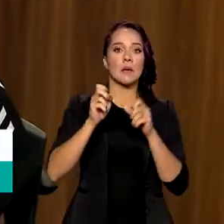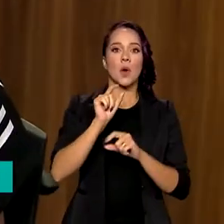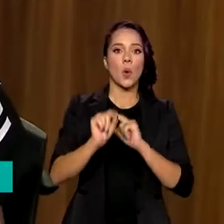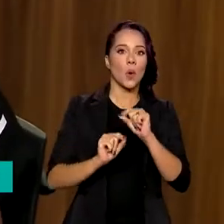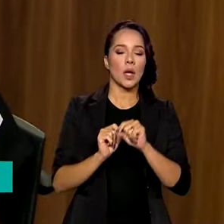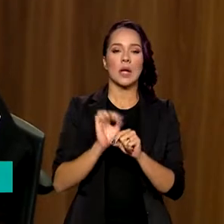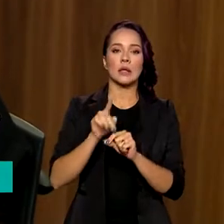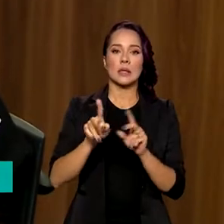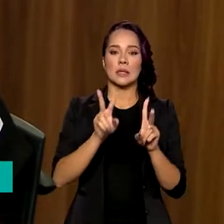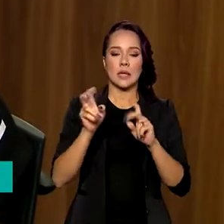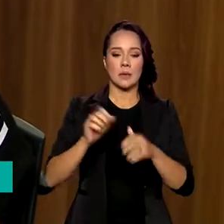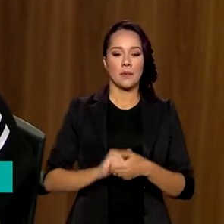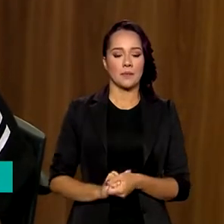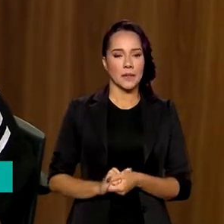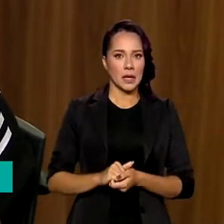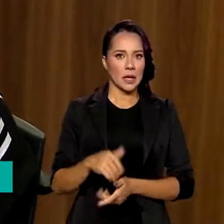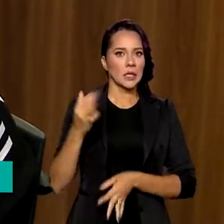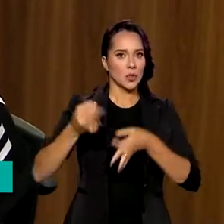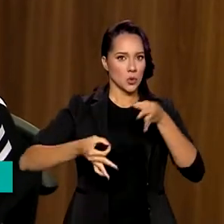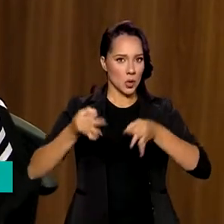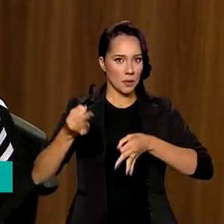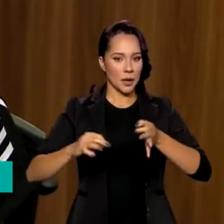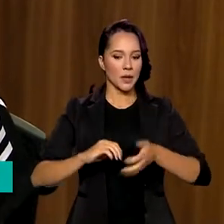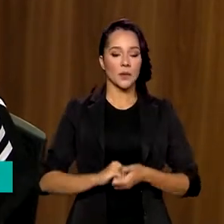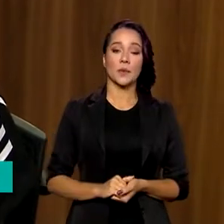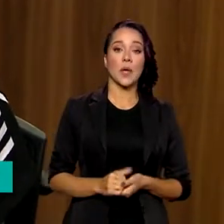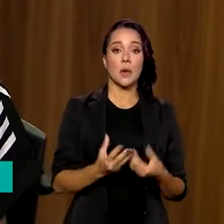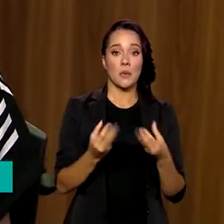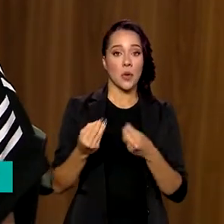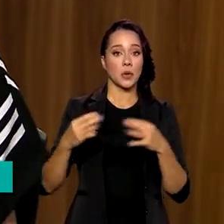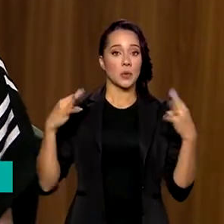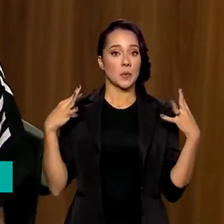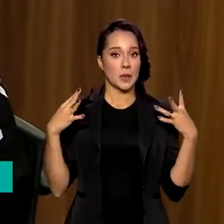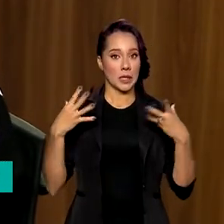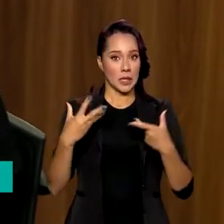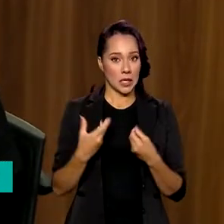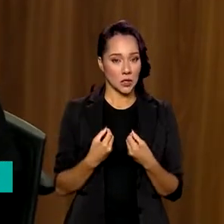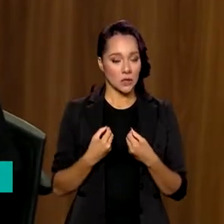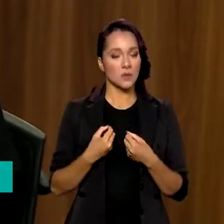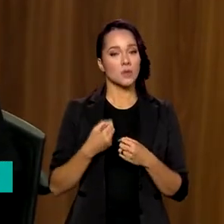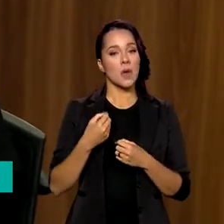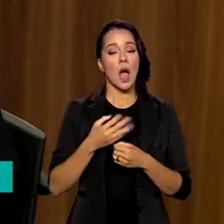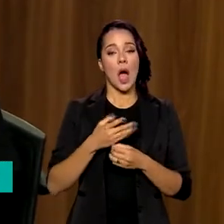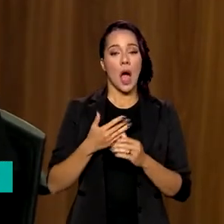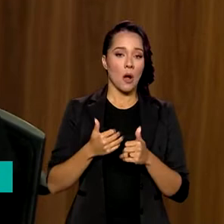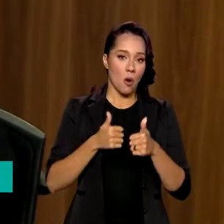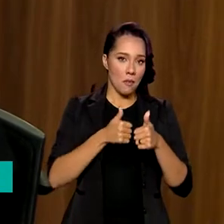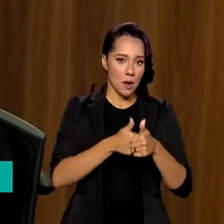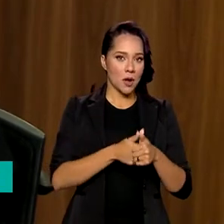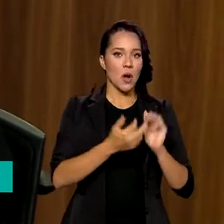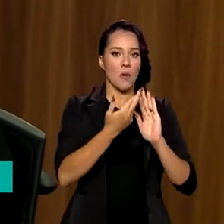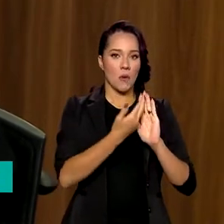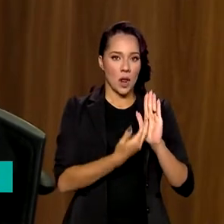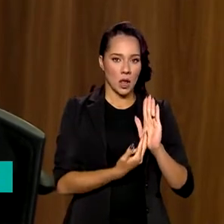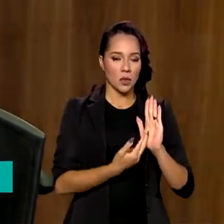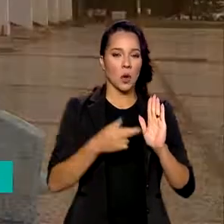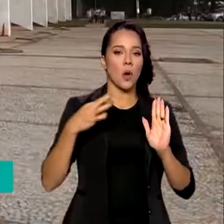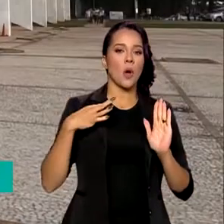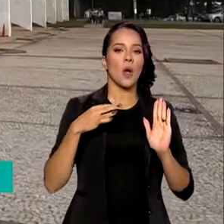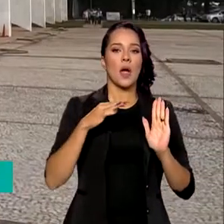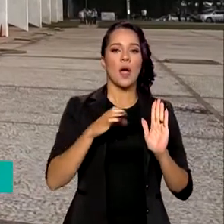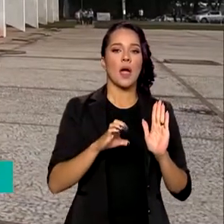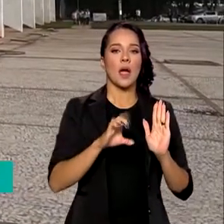desse assunto nesse julgamento a maioria dos ministros acompanhou o voto do relator que o ministro